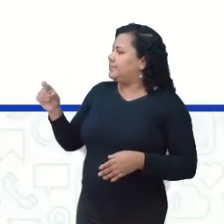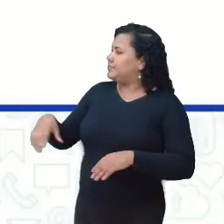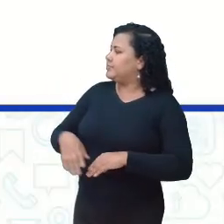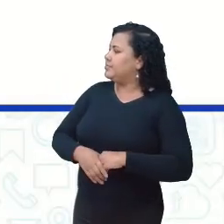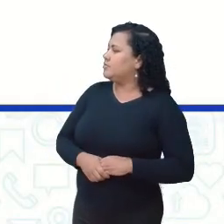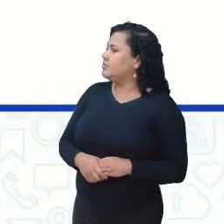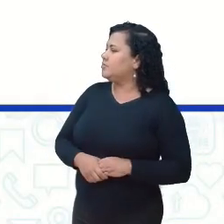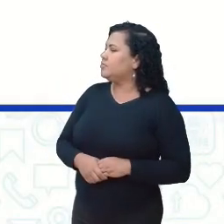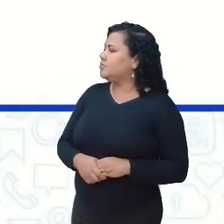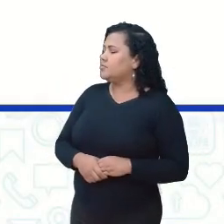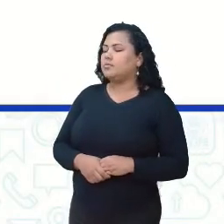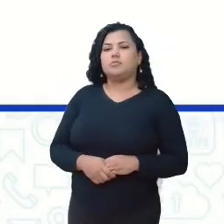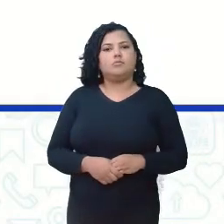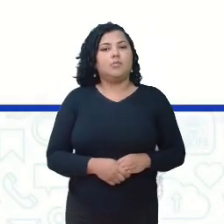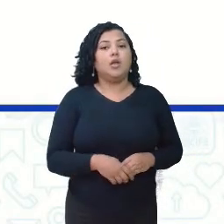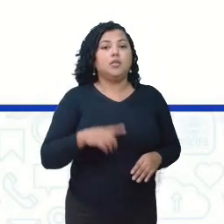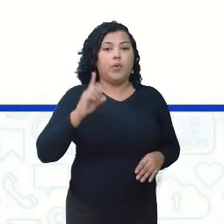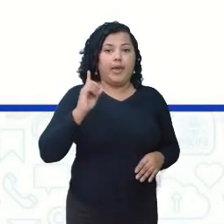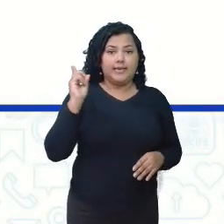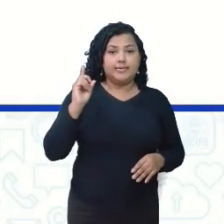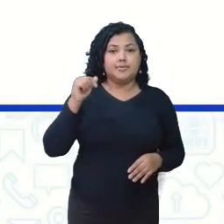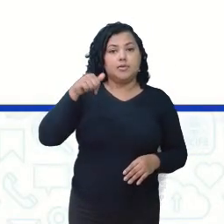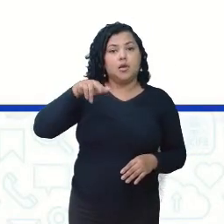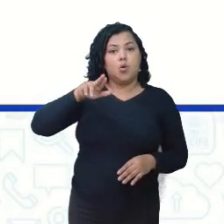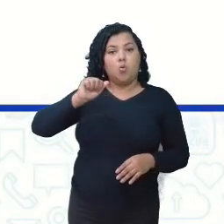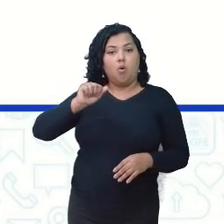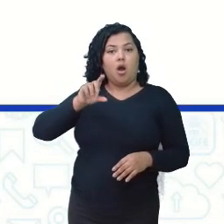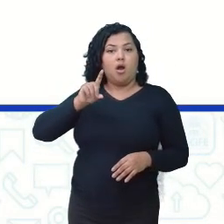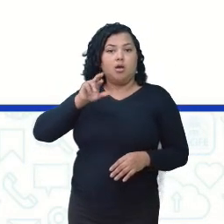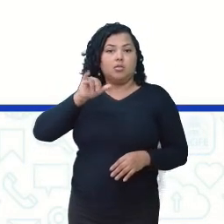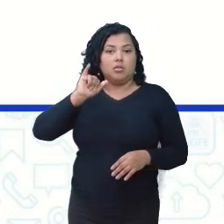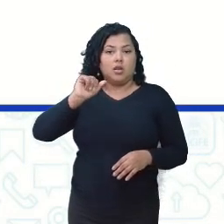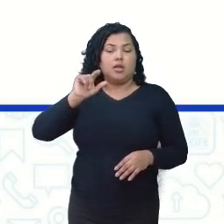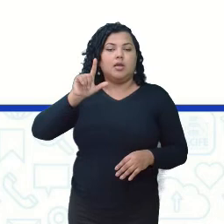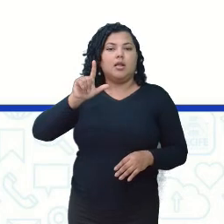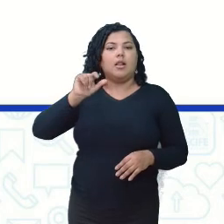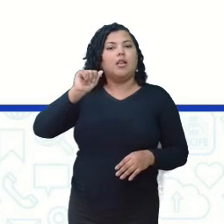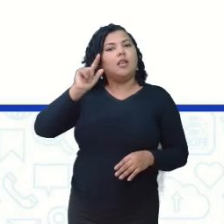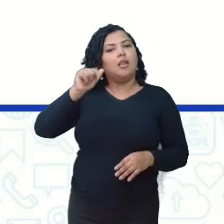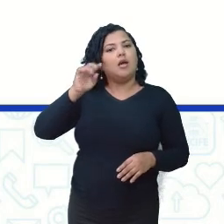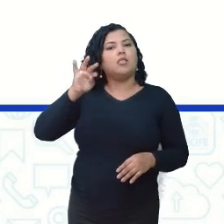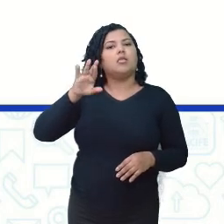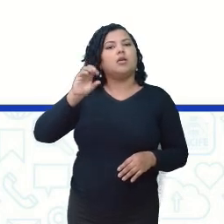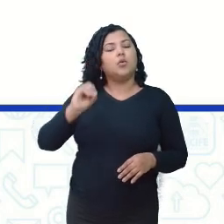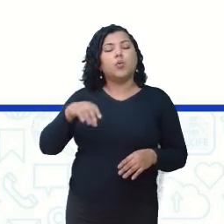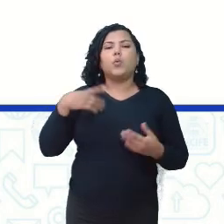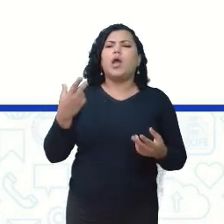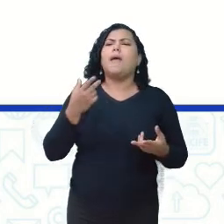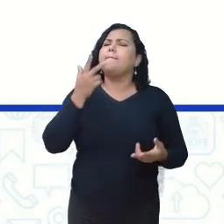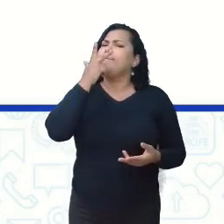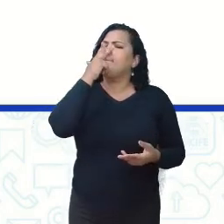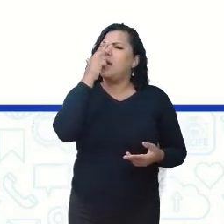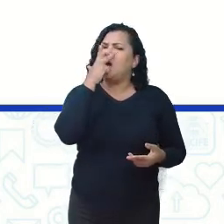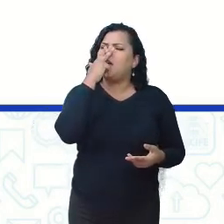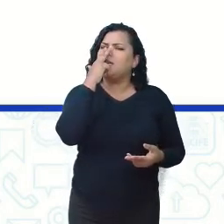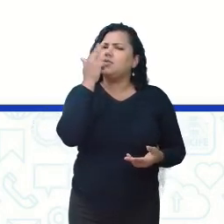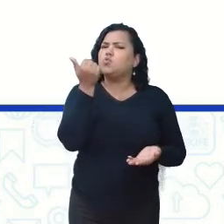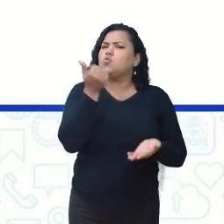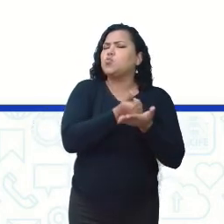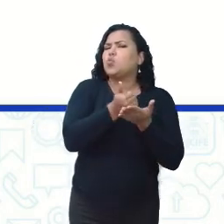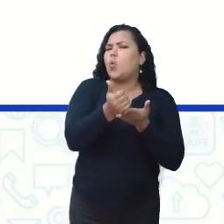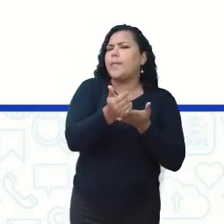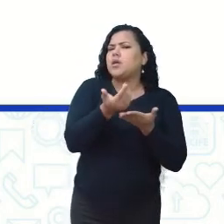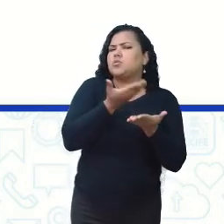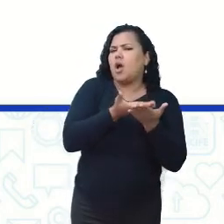bem parecido com aqueles que a gente fez, que nós fizemos, que nós observamos no início da aula, eu vou escrever ali, eu